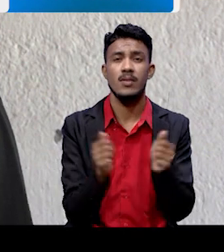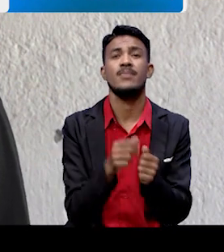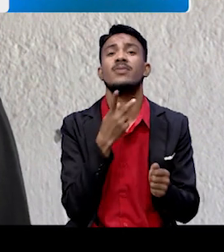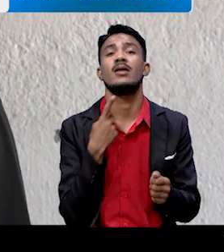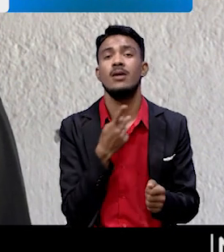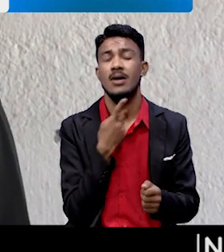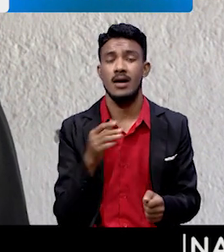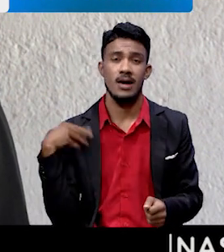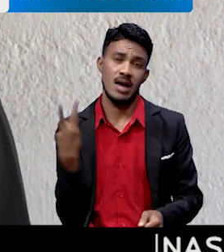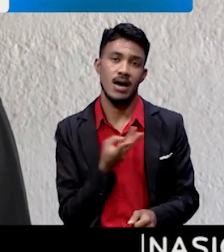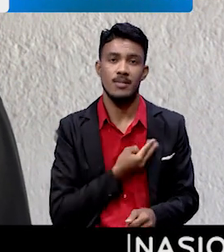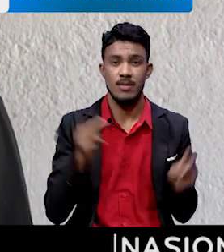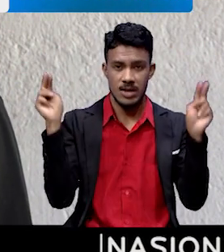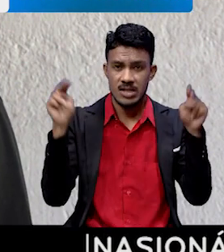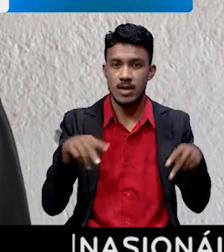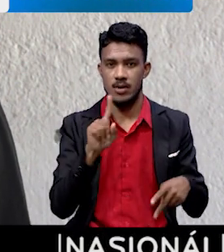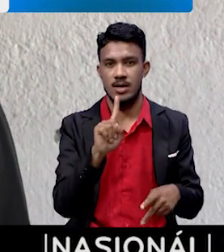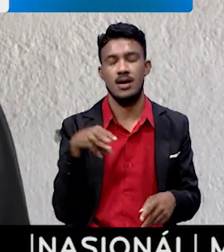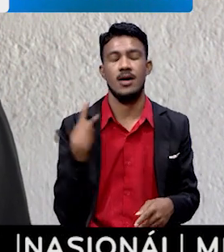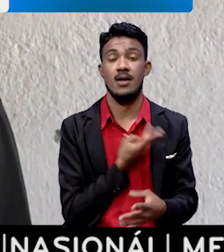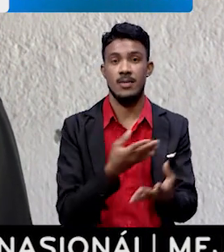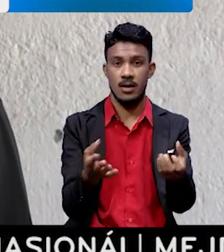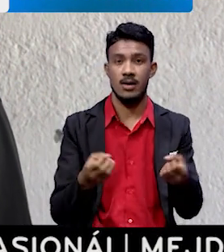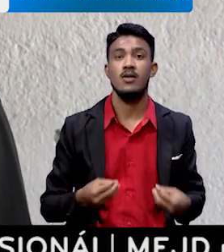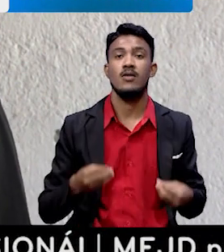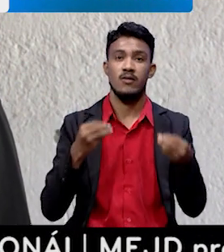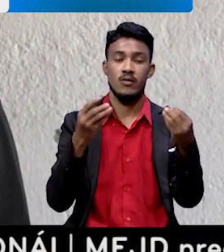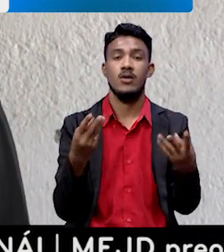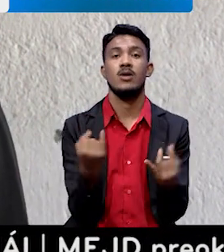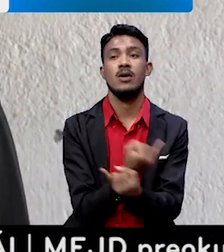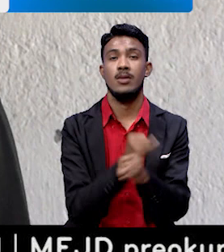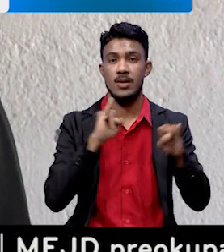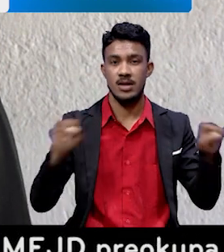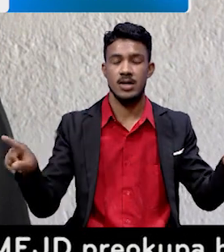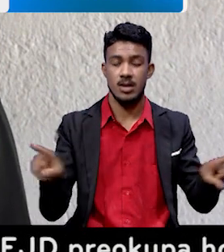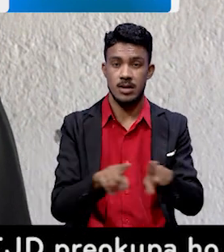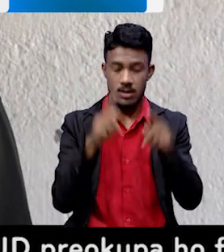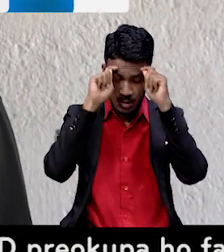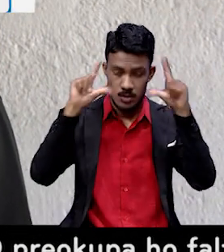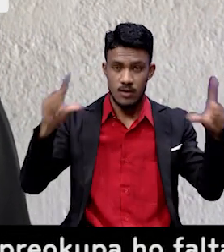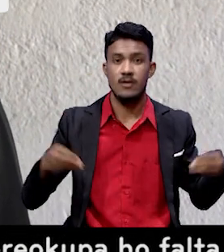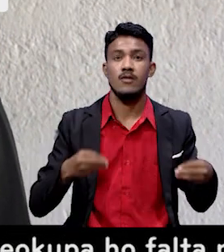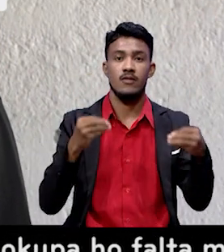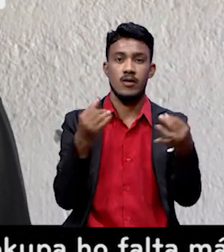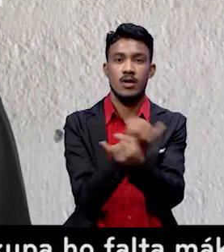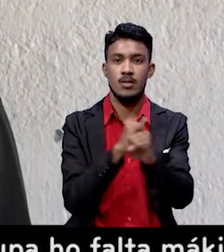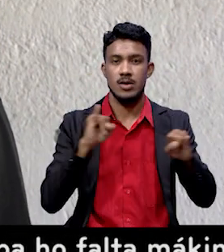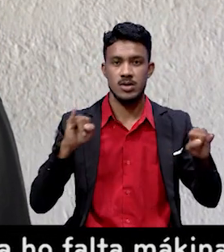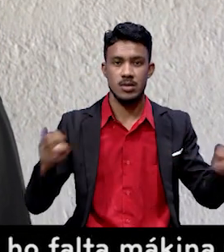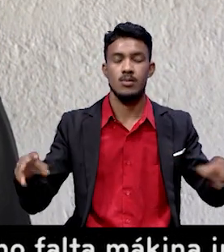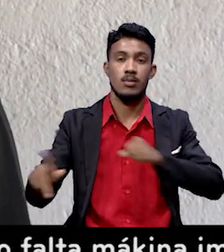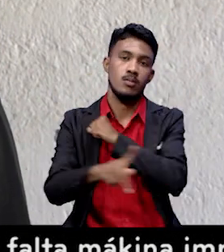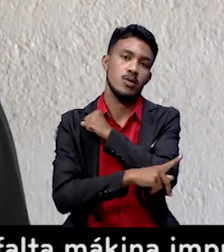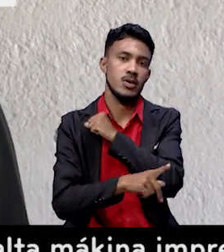A minha precisa de unida, né? A minha cara que fomos independência para Rai Timor, foi independência para as províncias portuguesas,